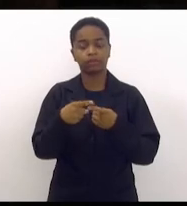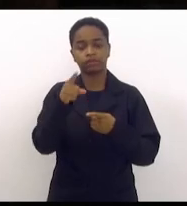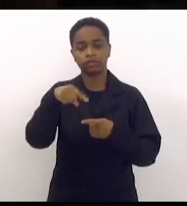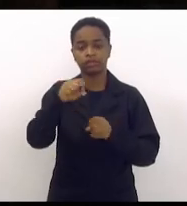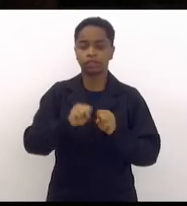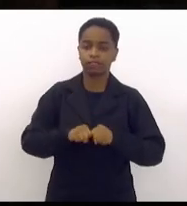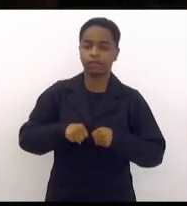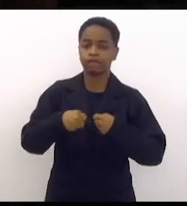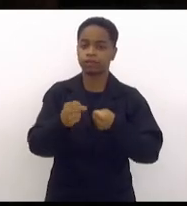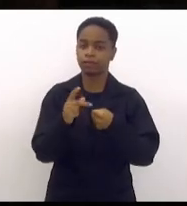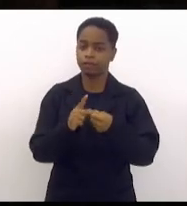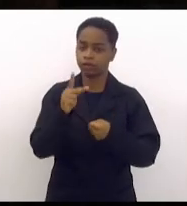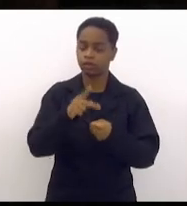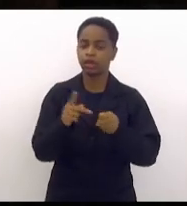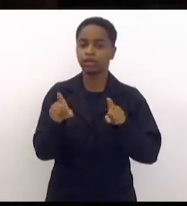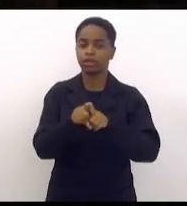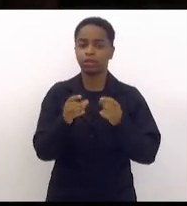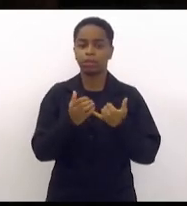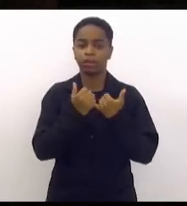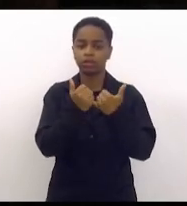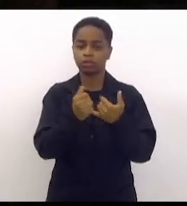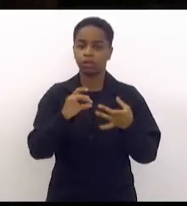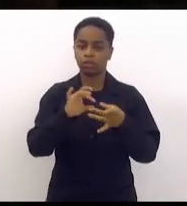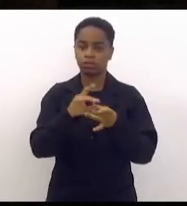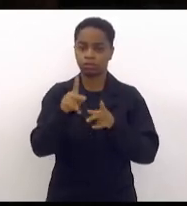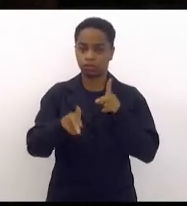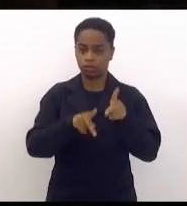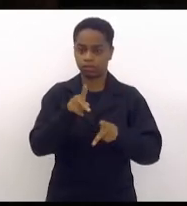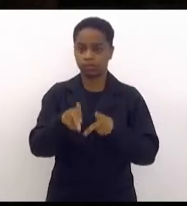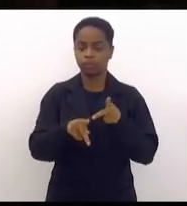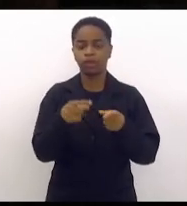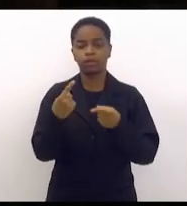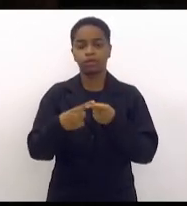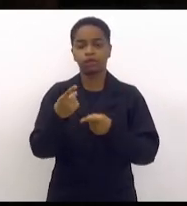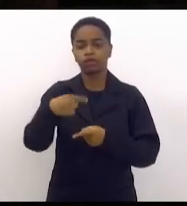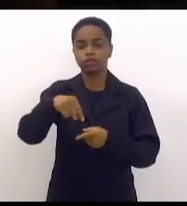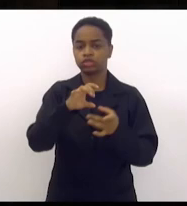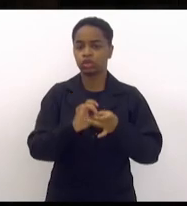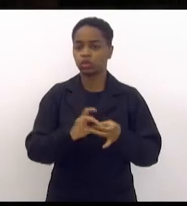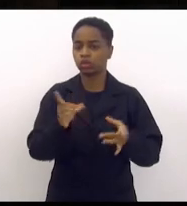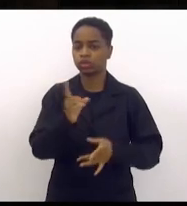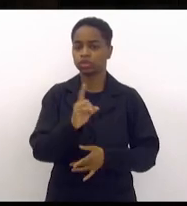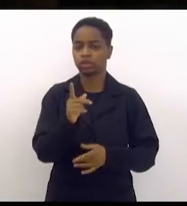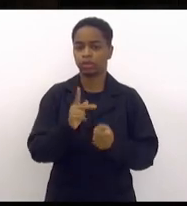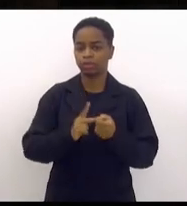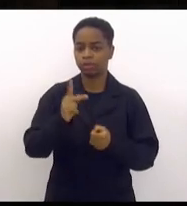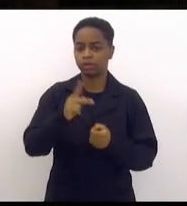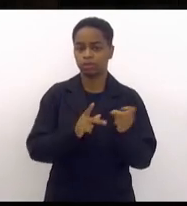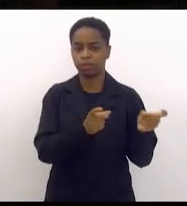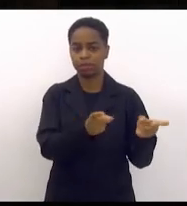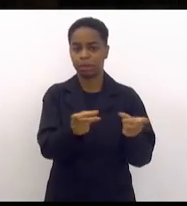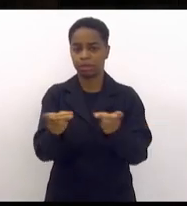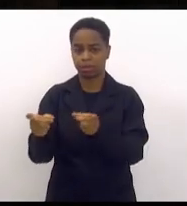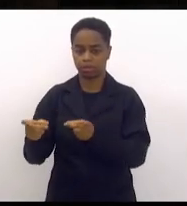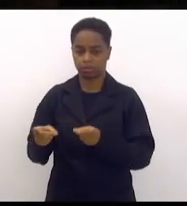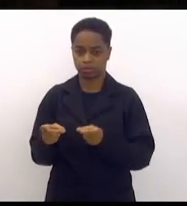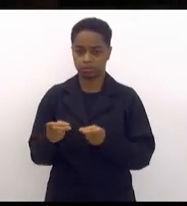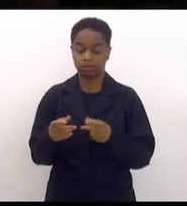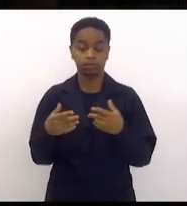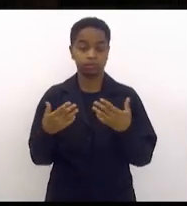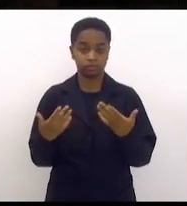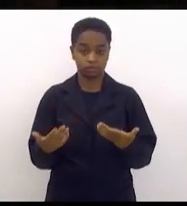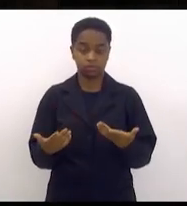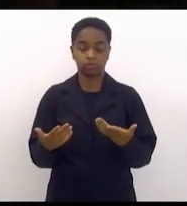Petrobras e do patrimônio do povo que não deixaram que a Petrobras fosse vendida e